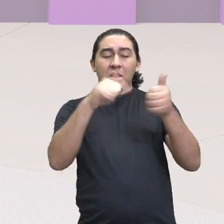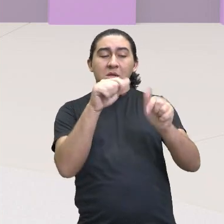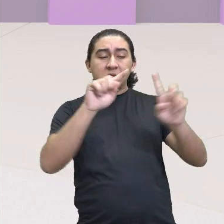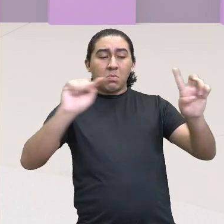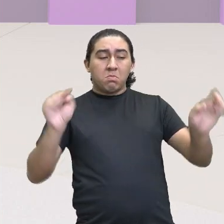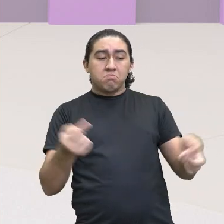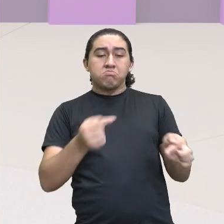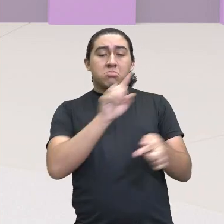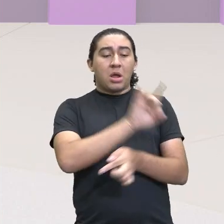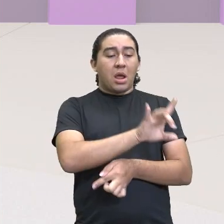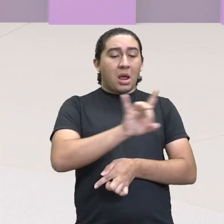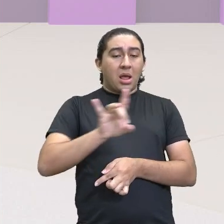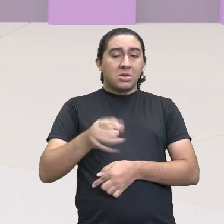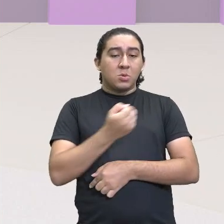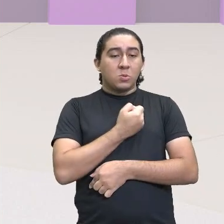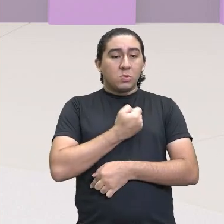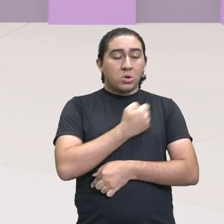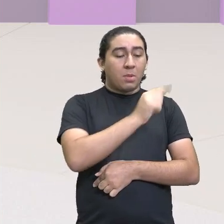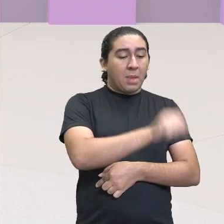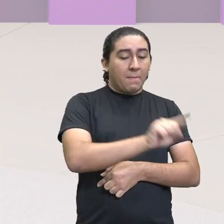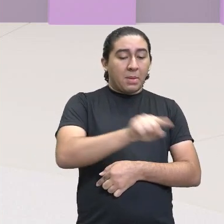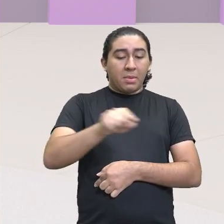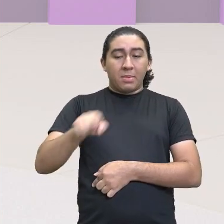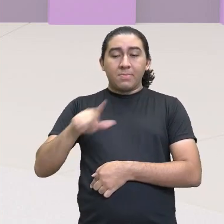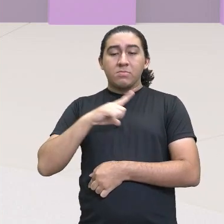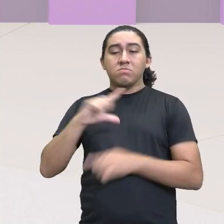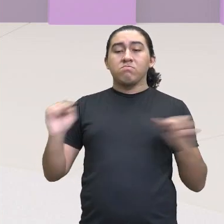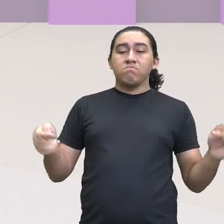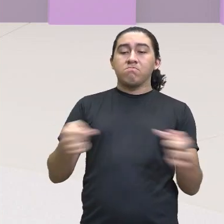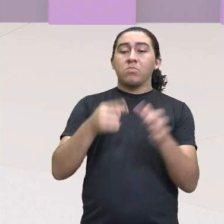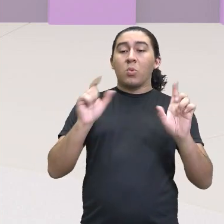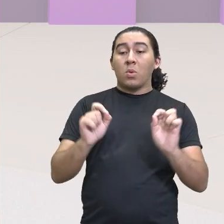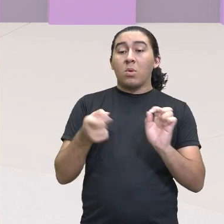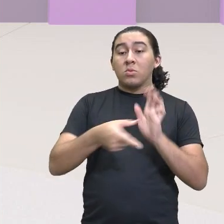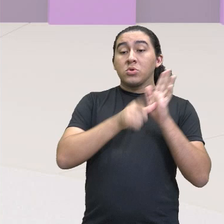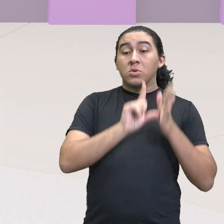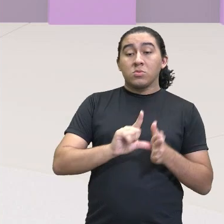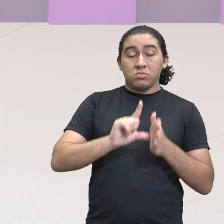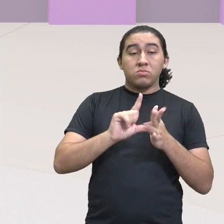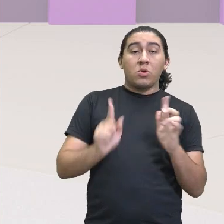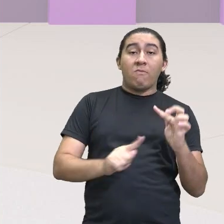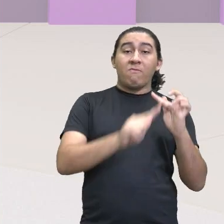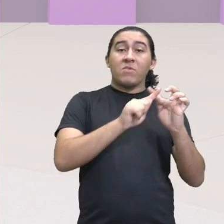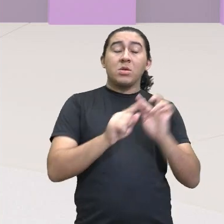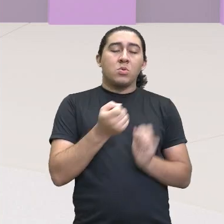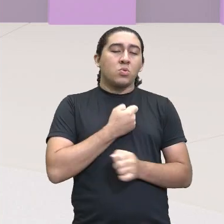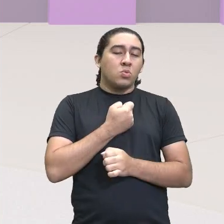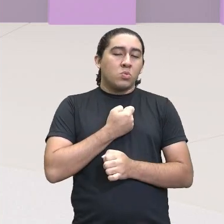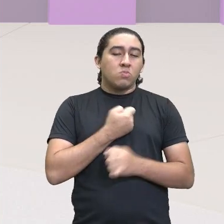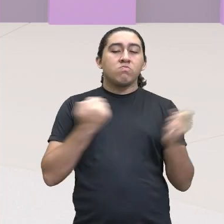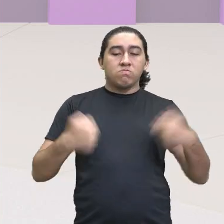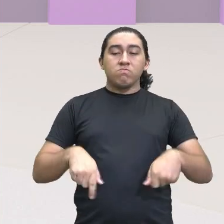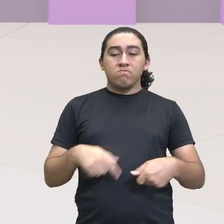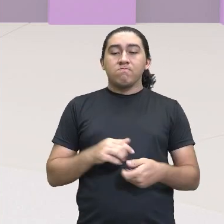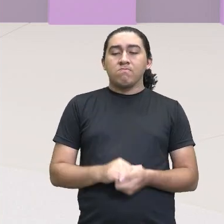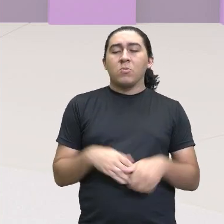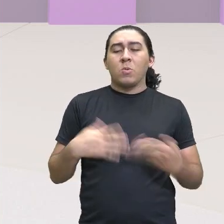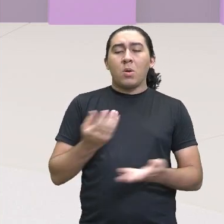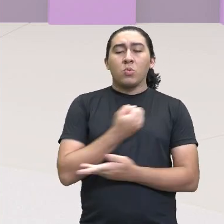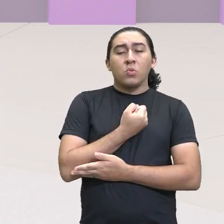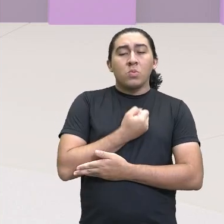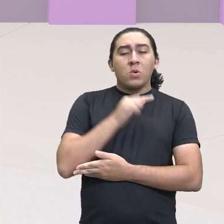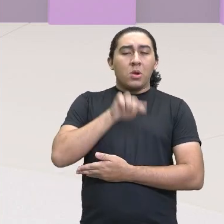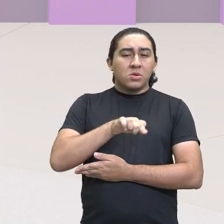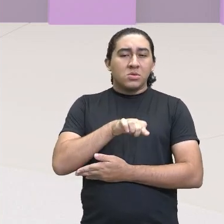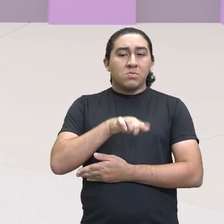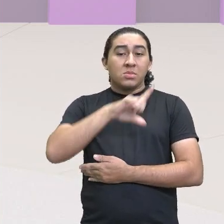que cada termo é gerado a partir do seu anterior multiplicado por um produto. Qual é esse